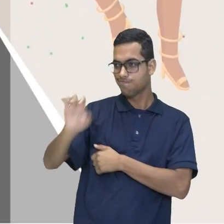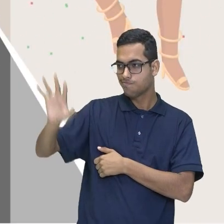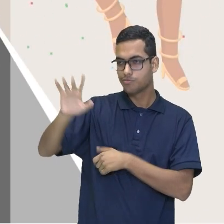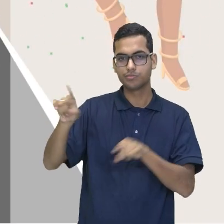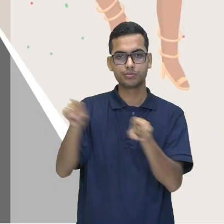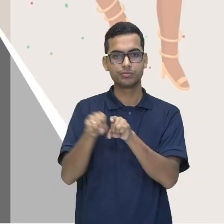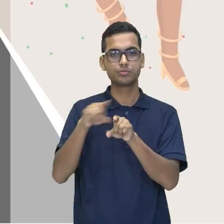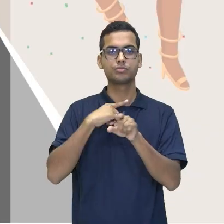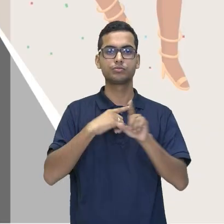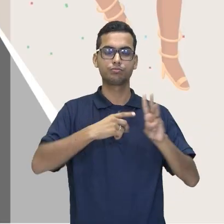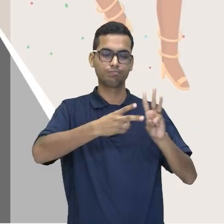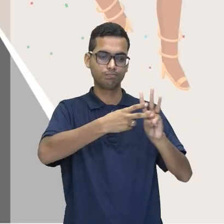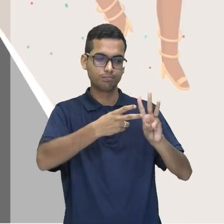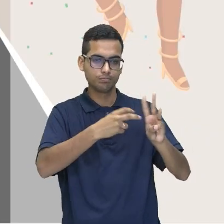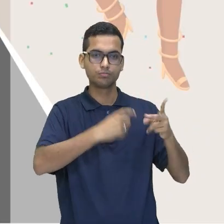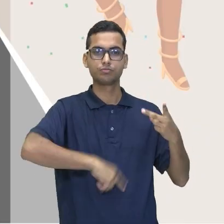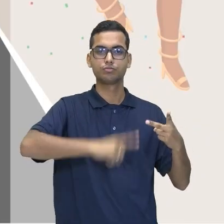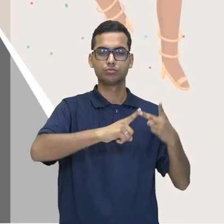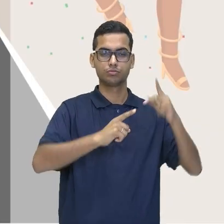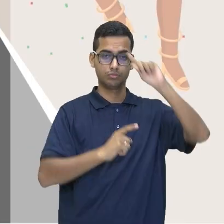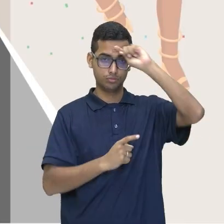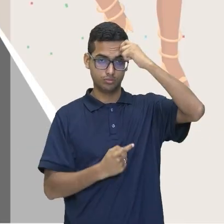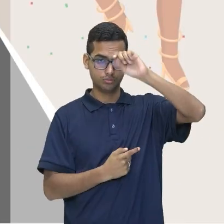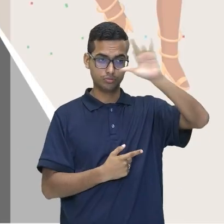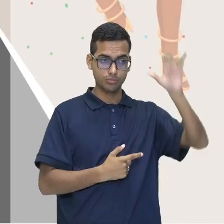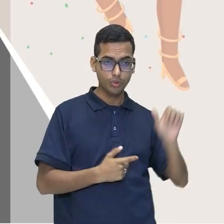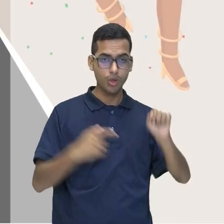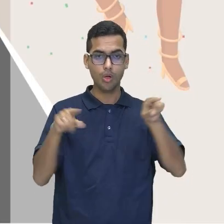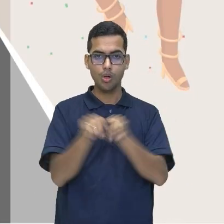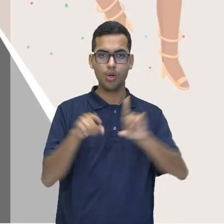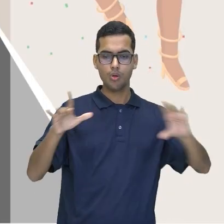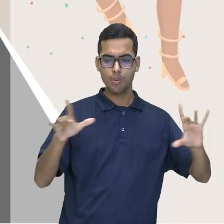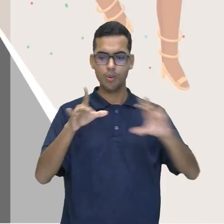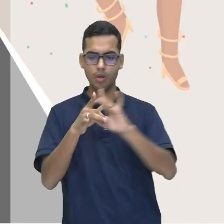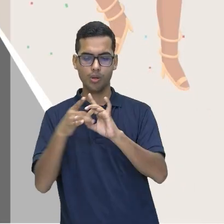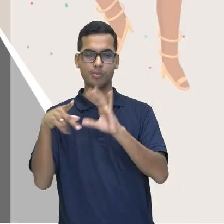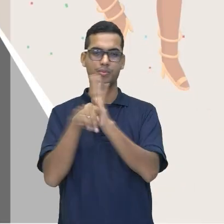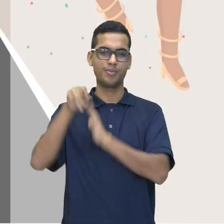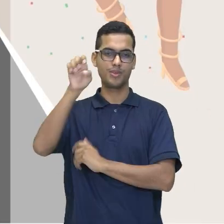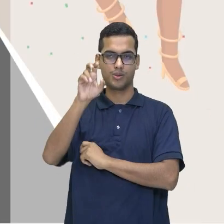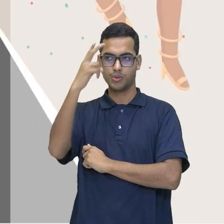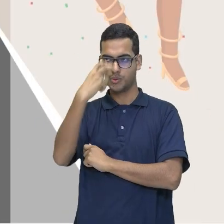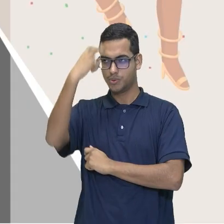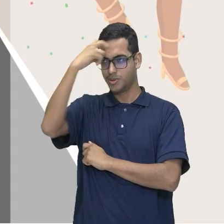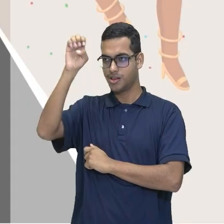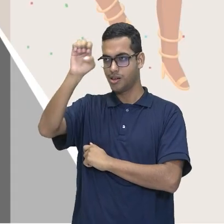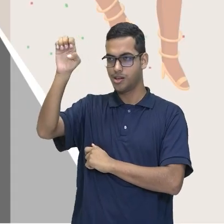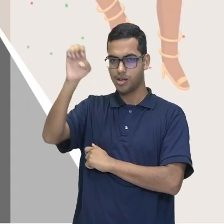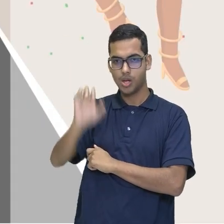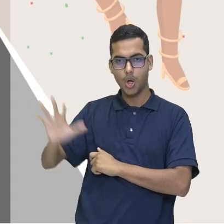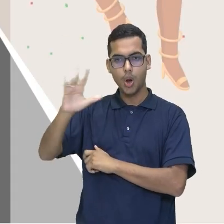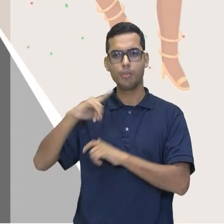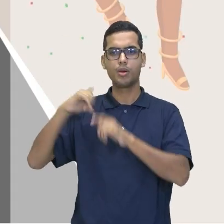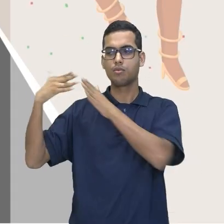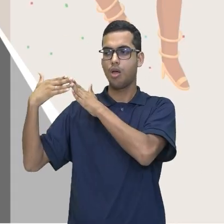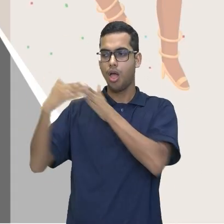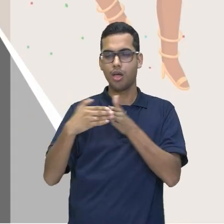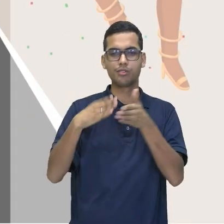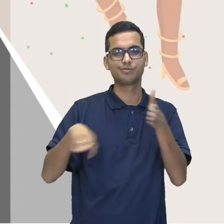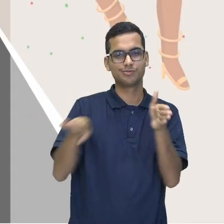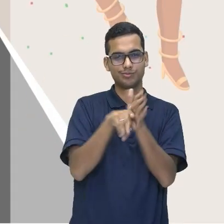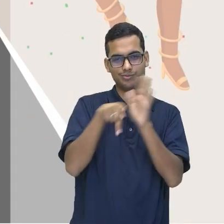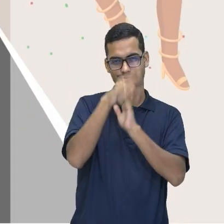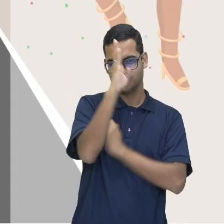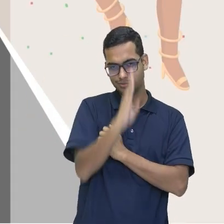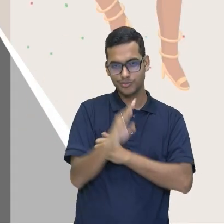e africanas. As folias são tradições muito antigas que foram